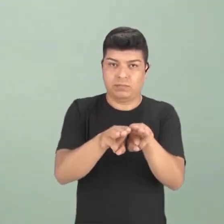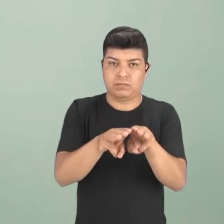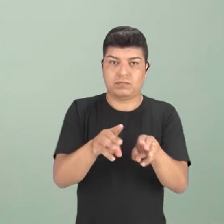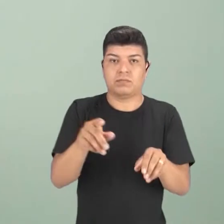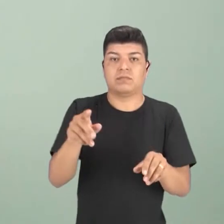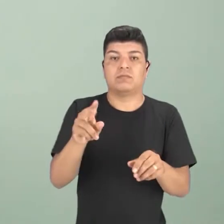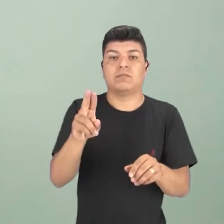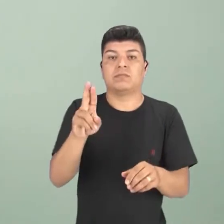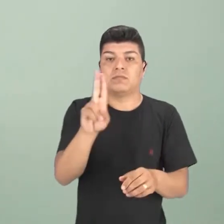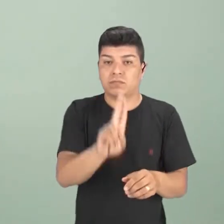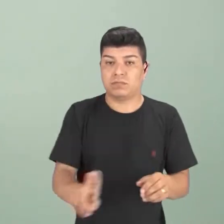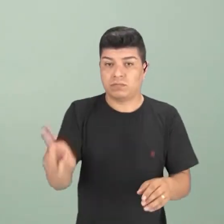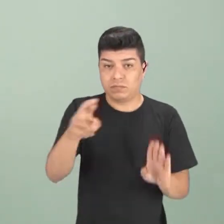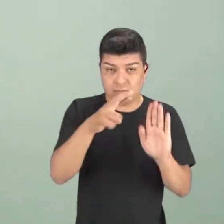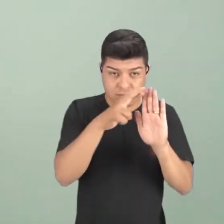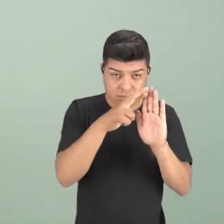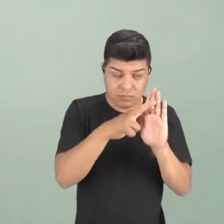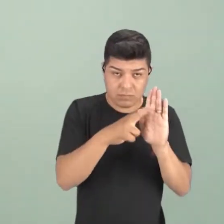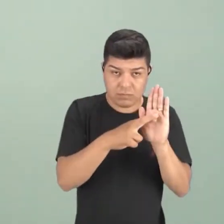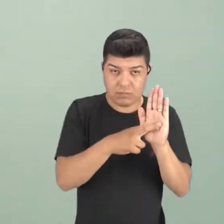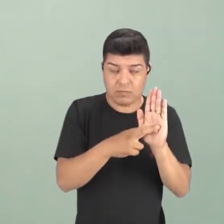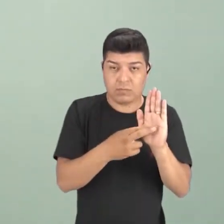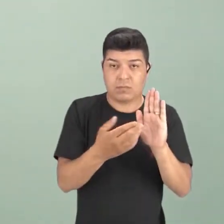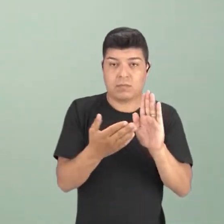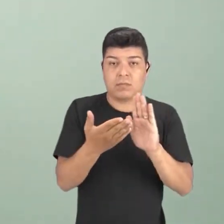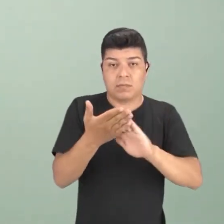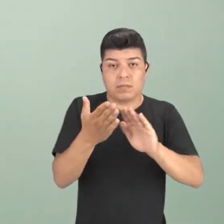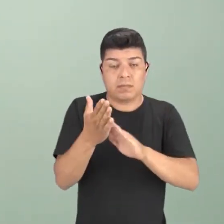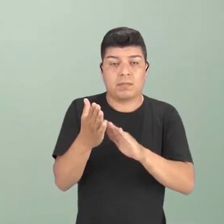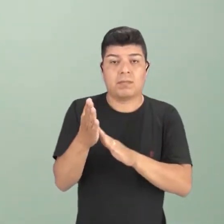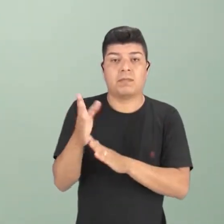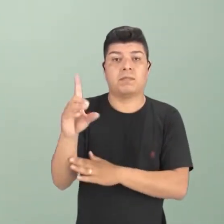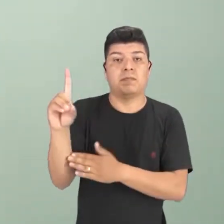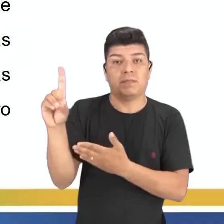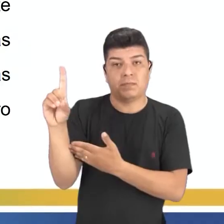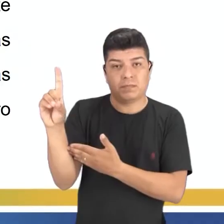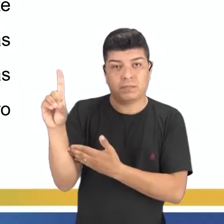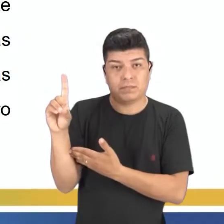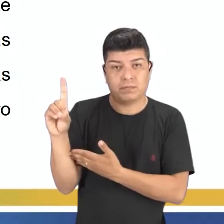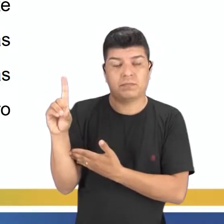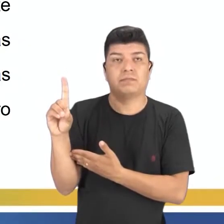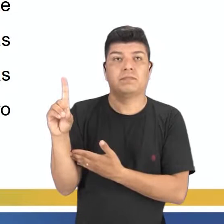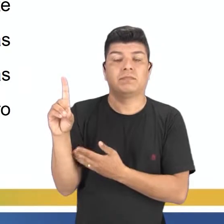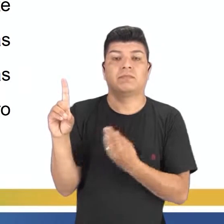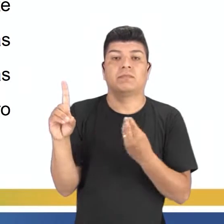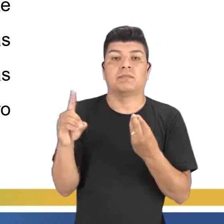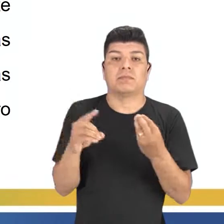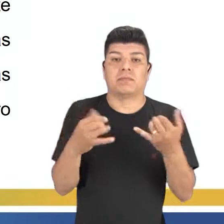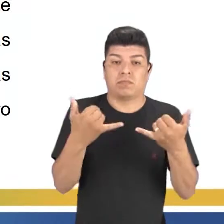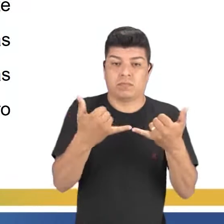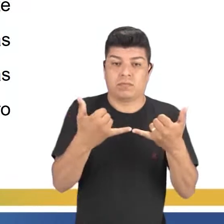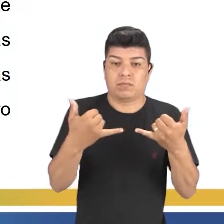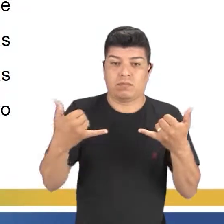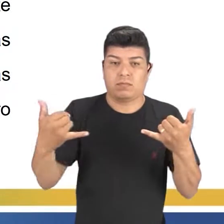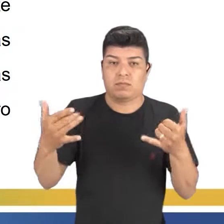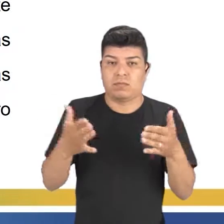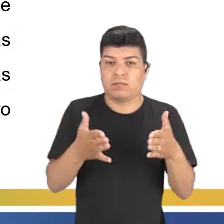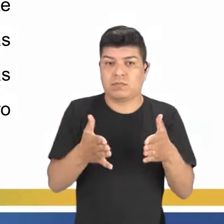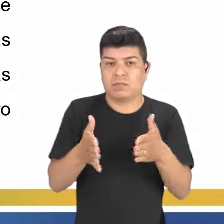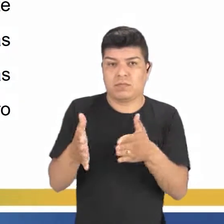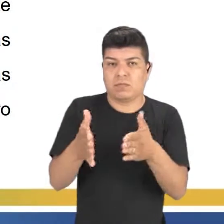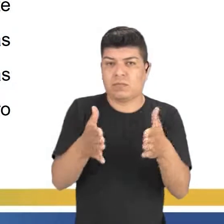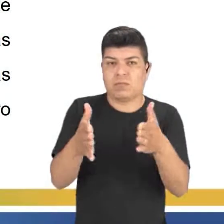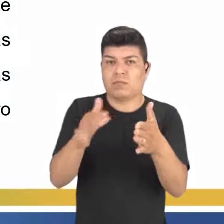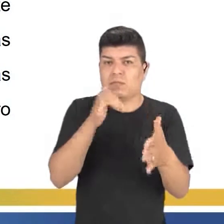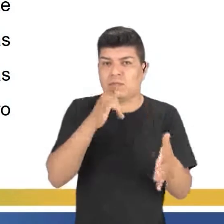regra chamada de regra da mão direita. Como que funciona essa regra? Quando um fio retilíneo é percorrido por uma corrente